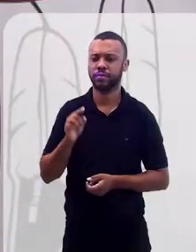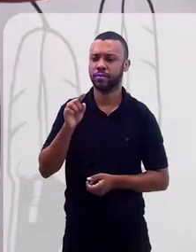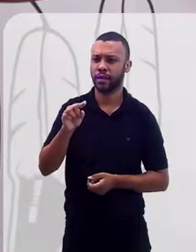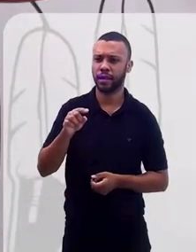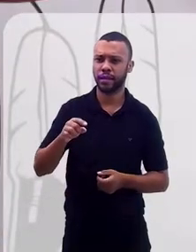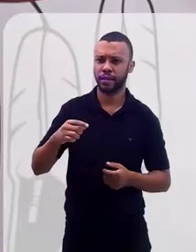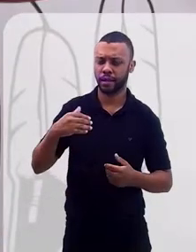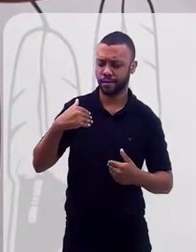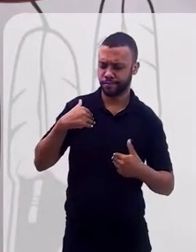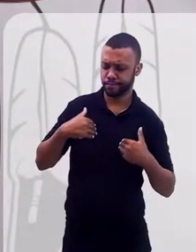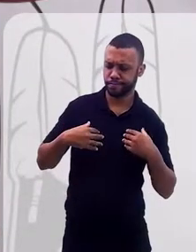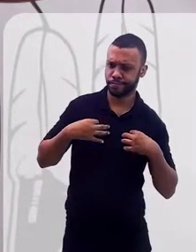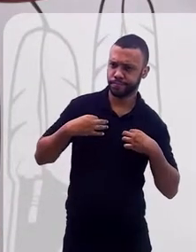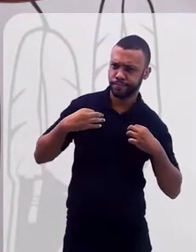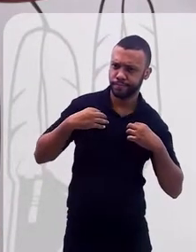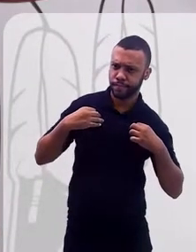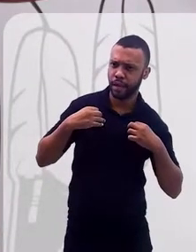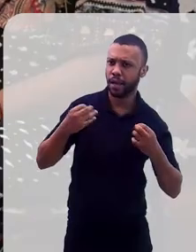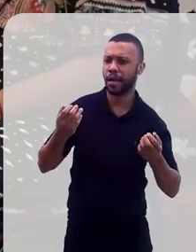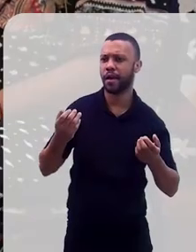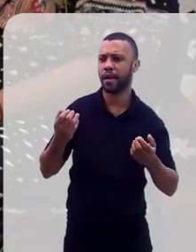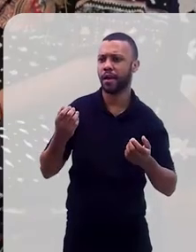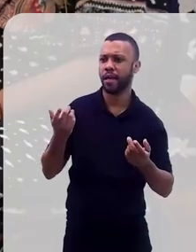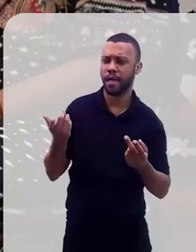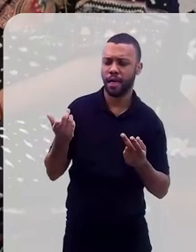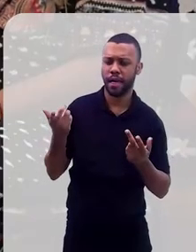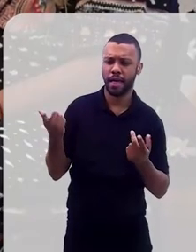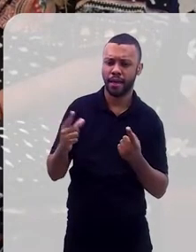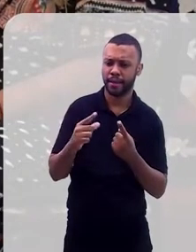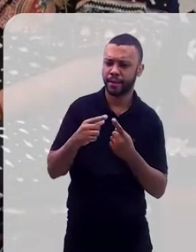essa indumentária, se eu posso chamar?